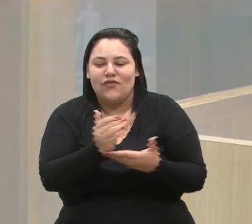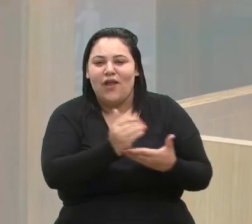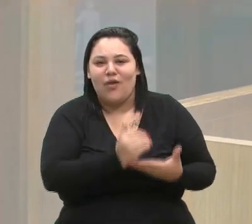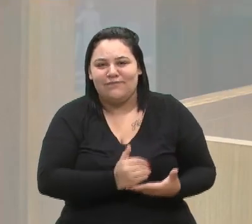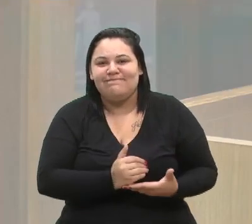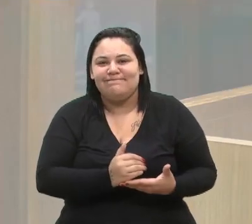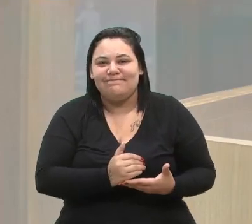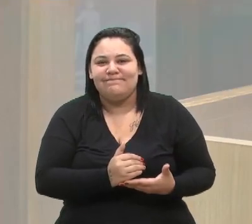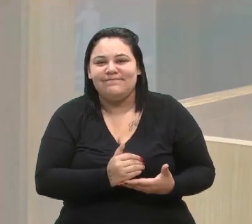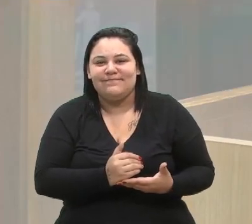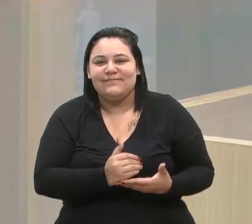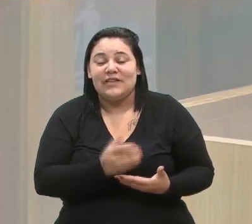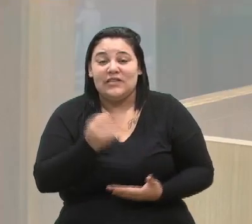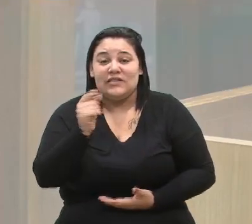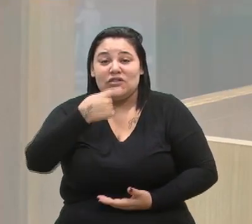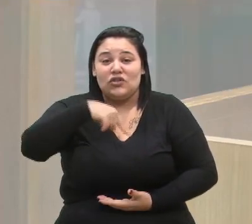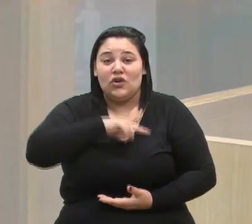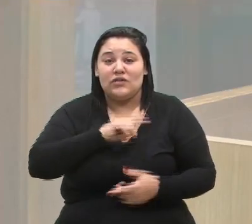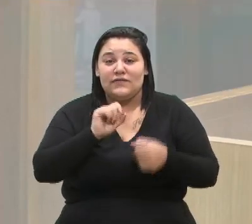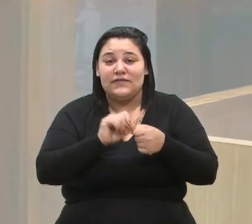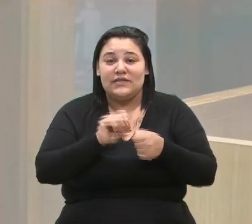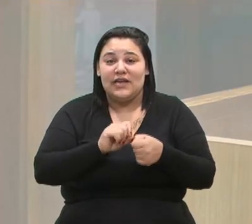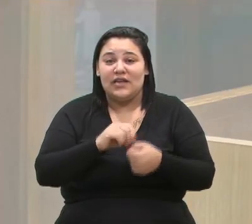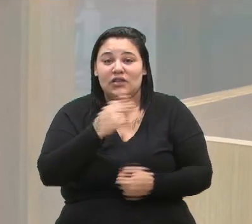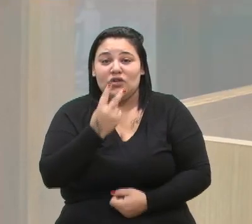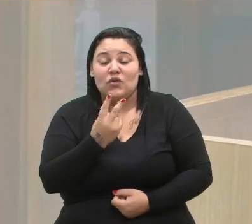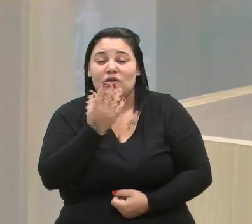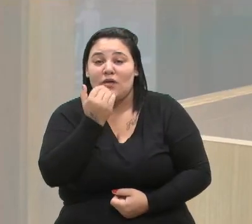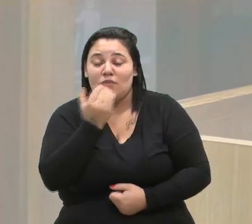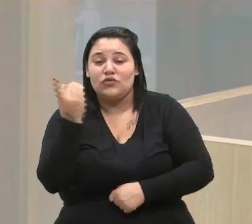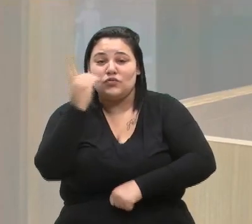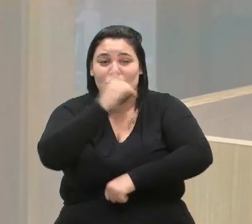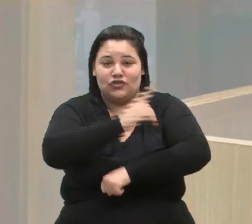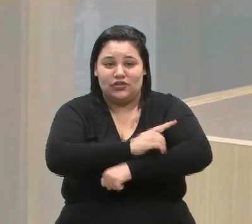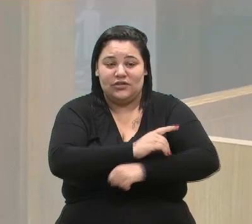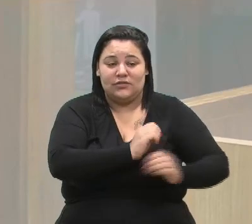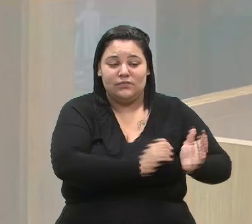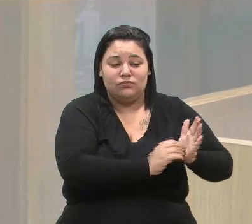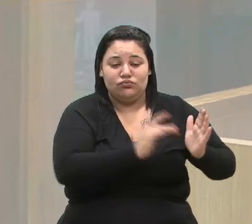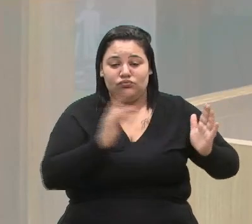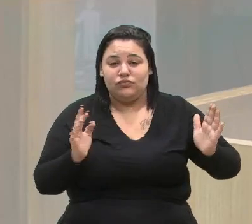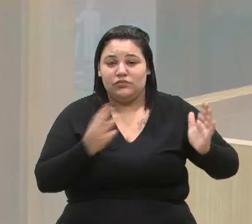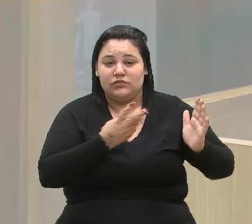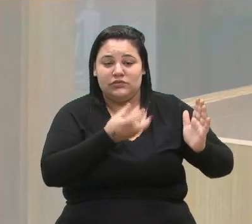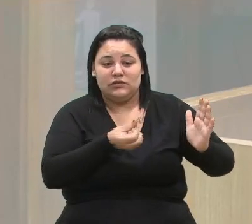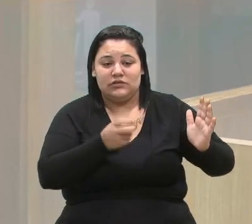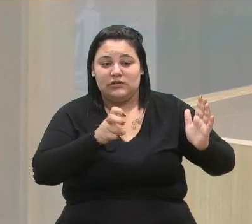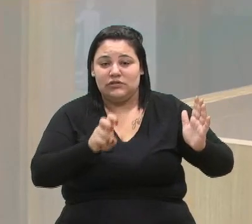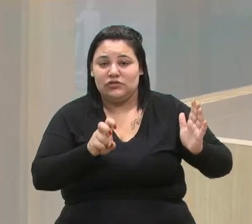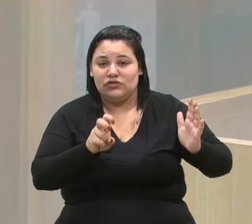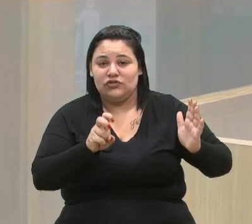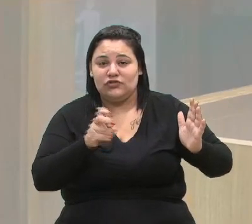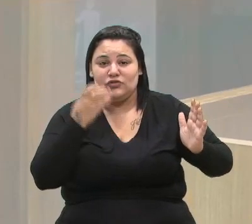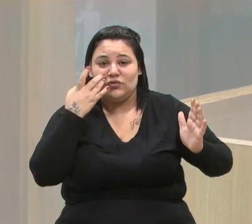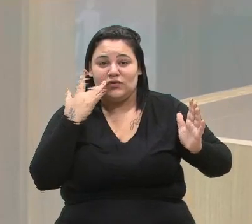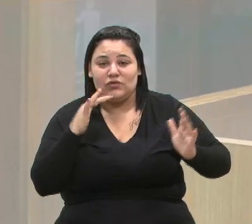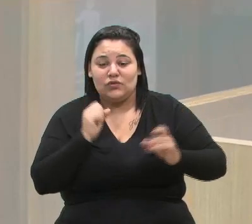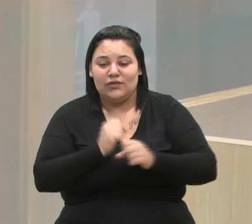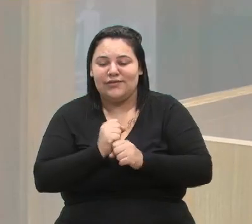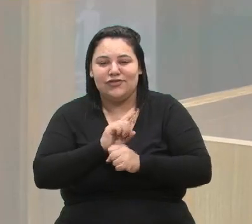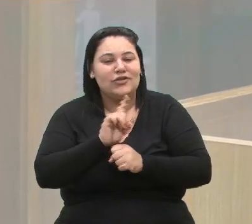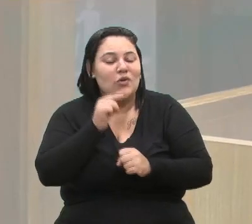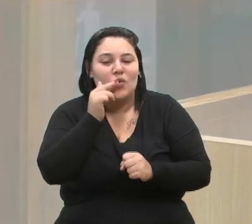Se fizermos 2 almoços por dia durante os 365 dias do ano, não conseguiríamos alcançar este